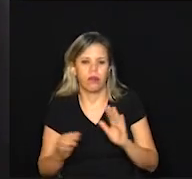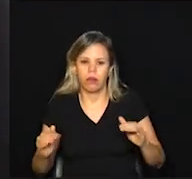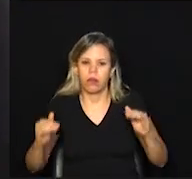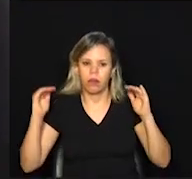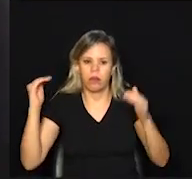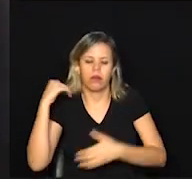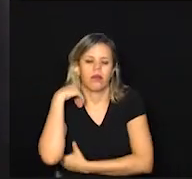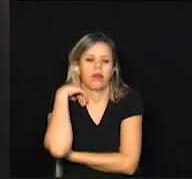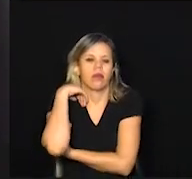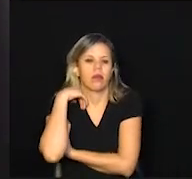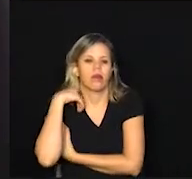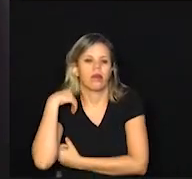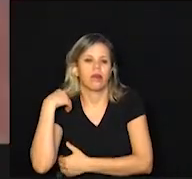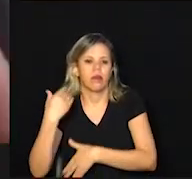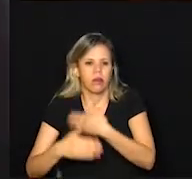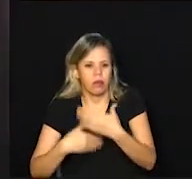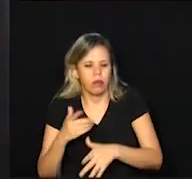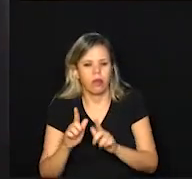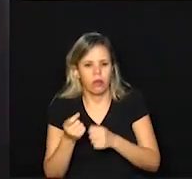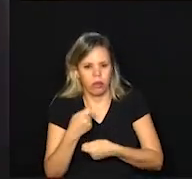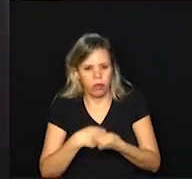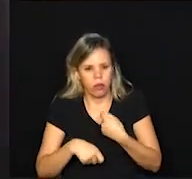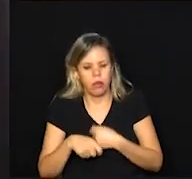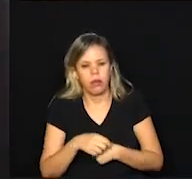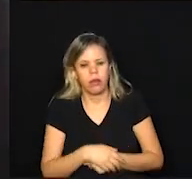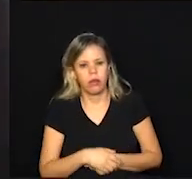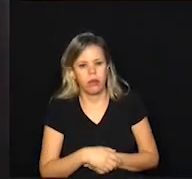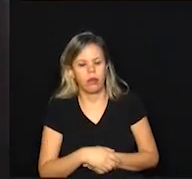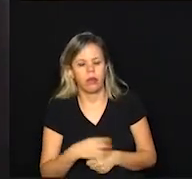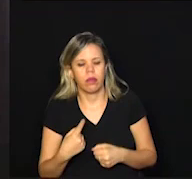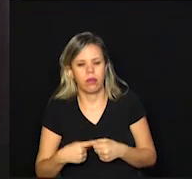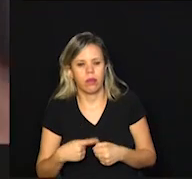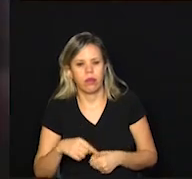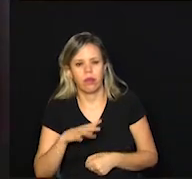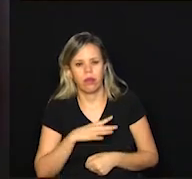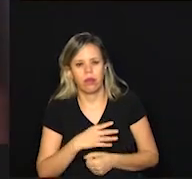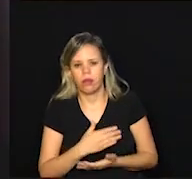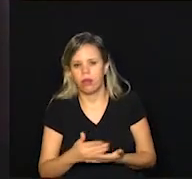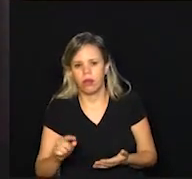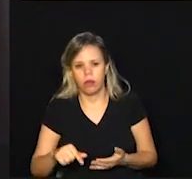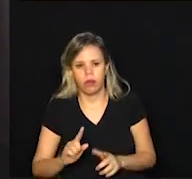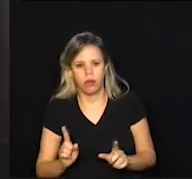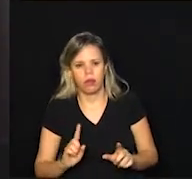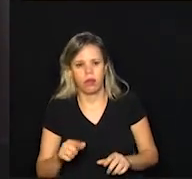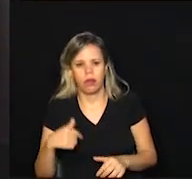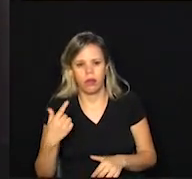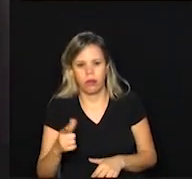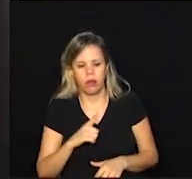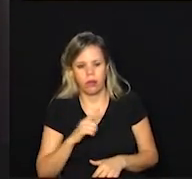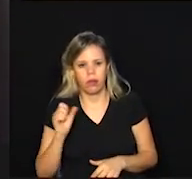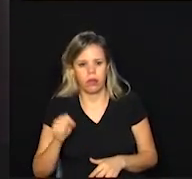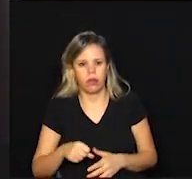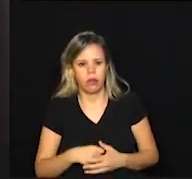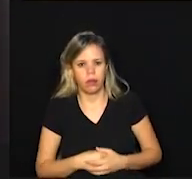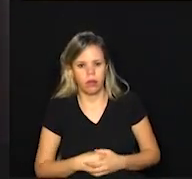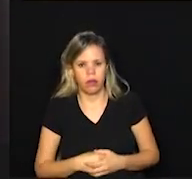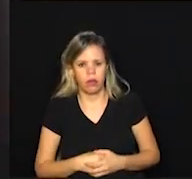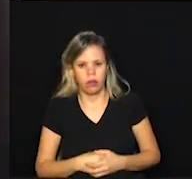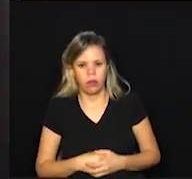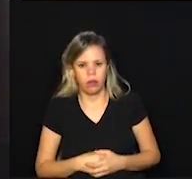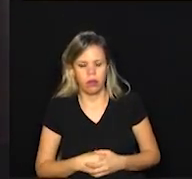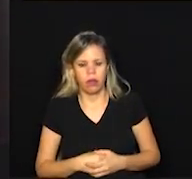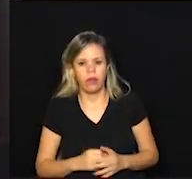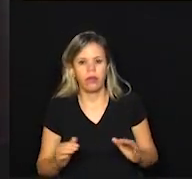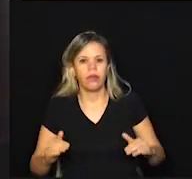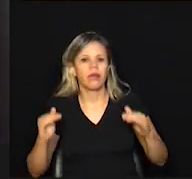que vem sendo da gestão Municipal que não Começa nesta gestão Mas tem sido essa a